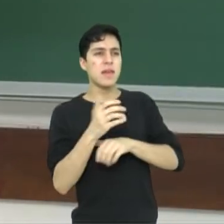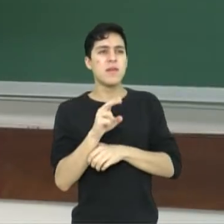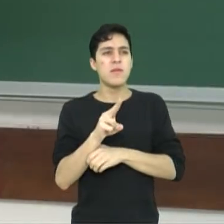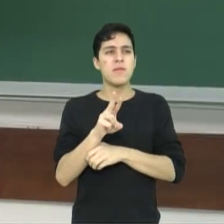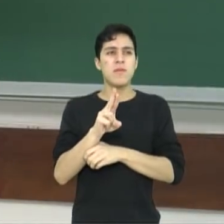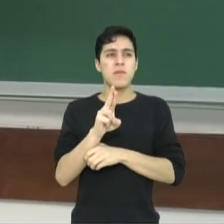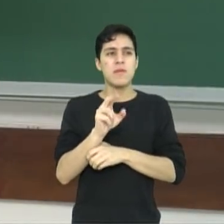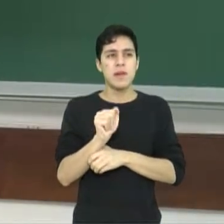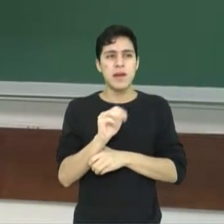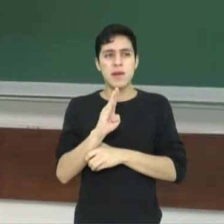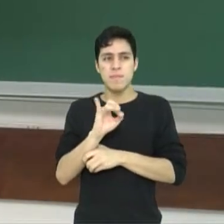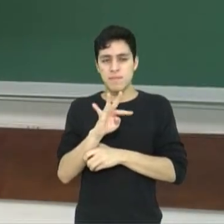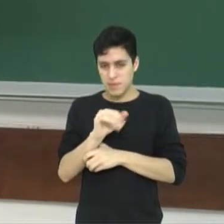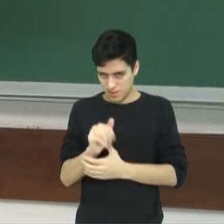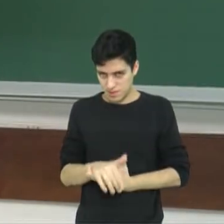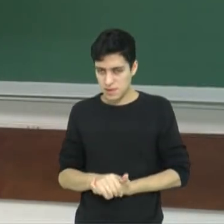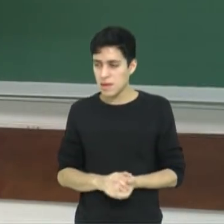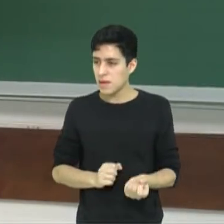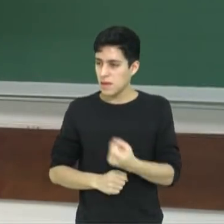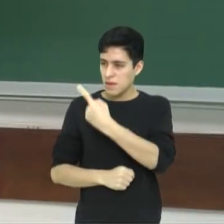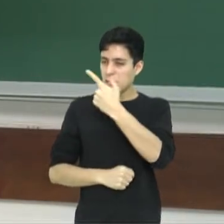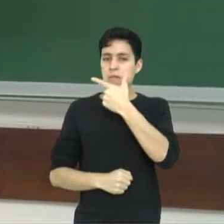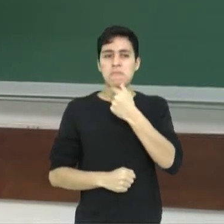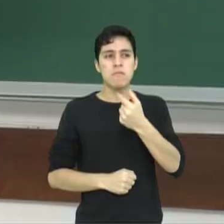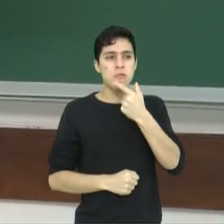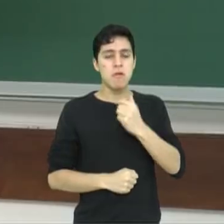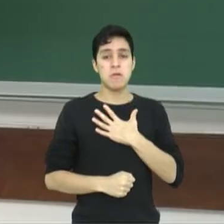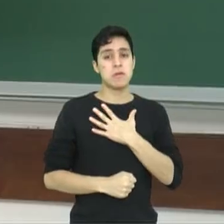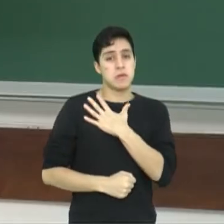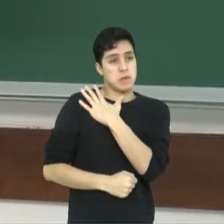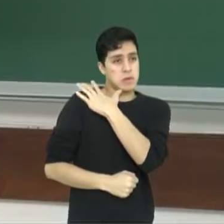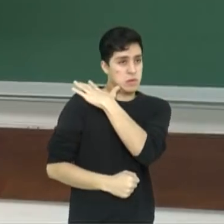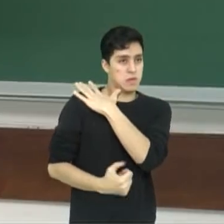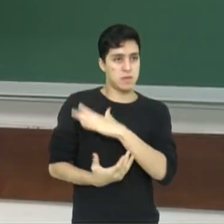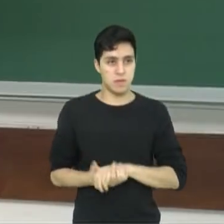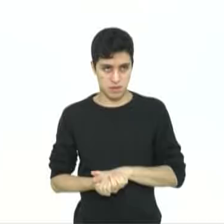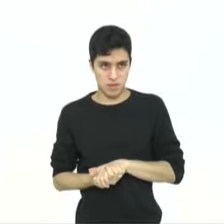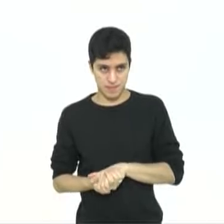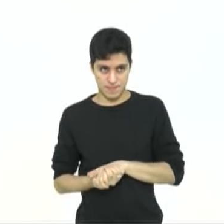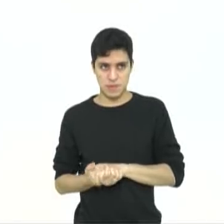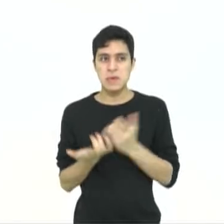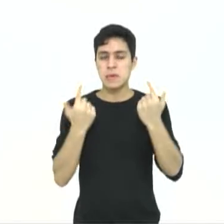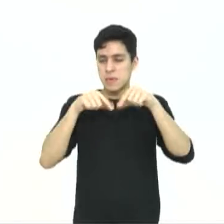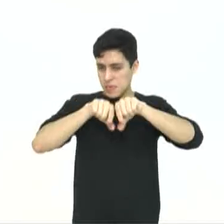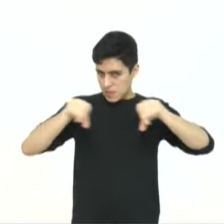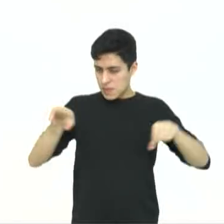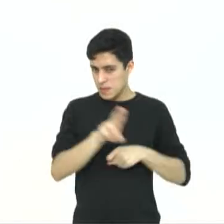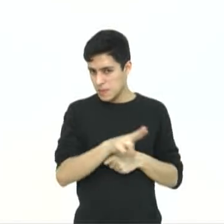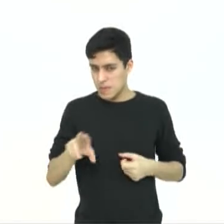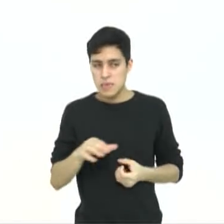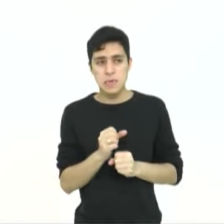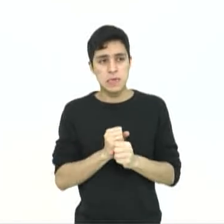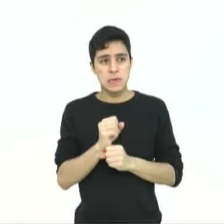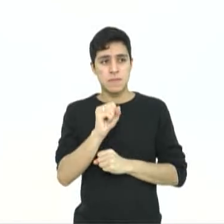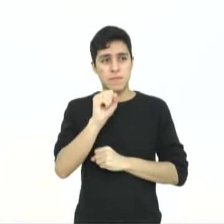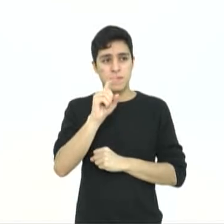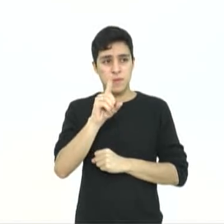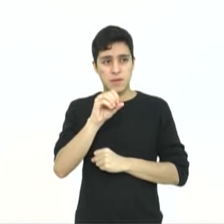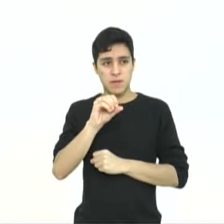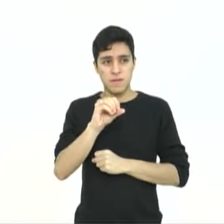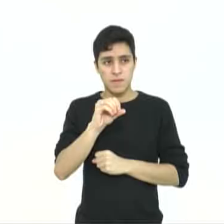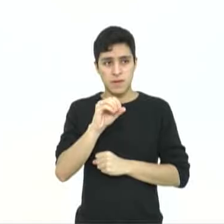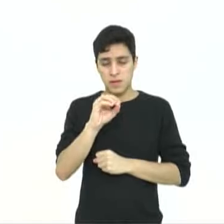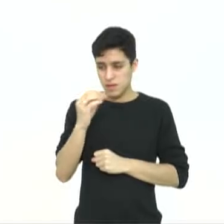Egito. Então, esse aqui é o coronel Ahmed Urabia. Estou melhorando meu árabe aqui. Foto de 1906. Ele é líder da